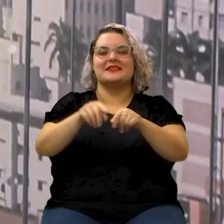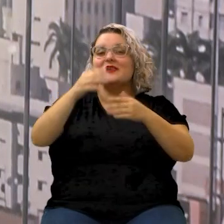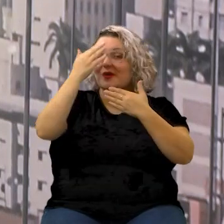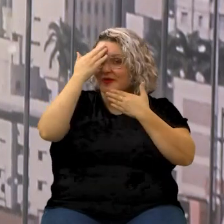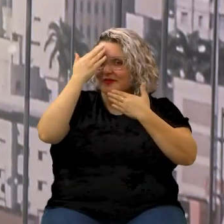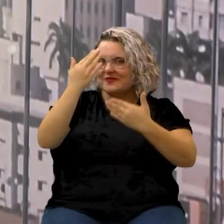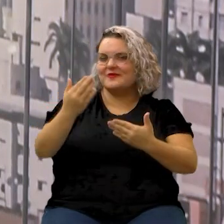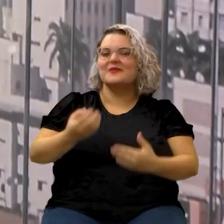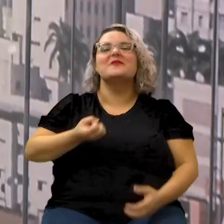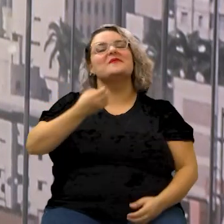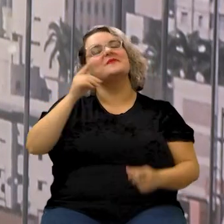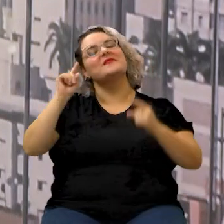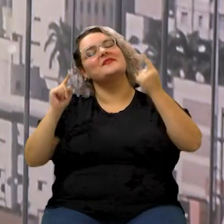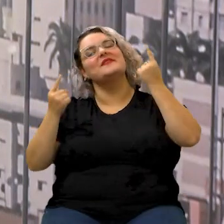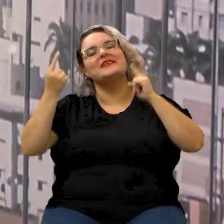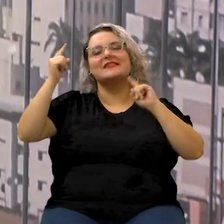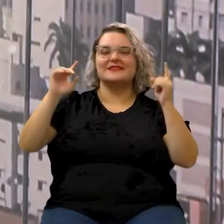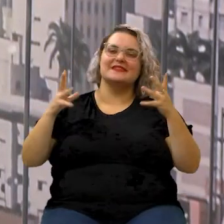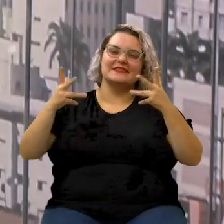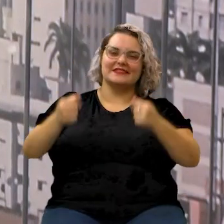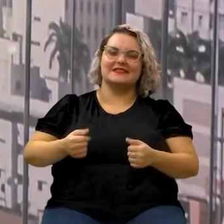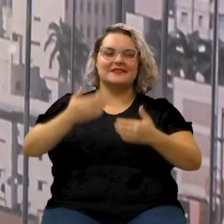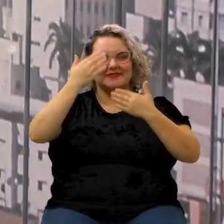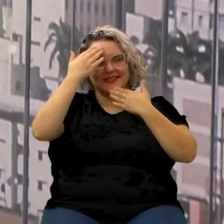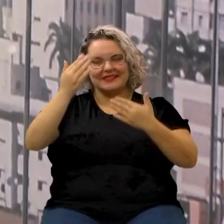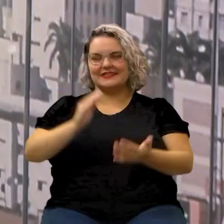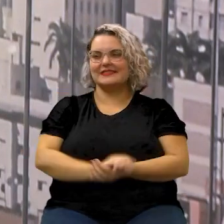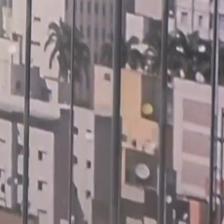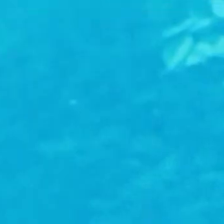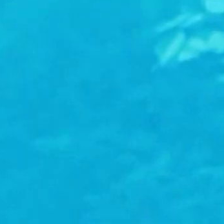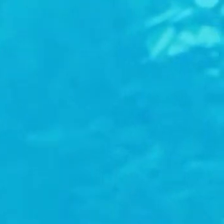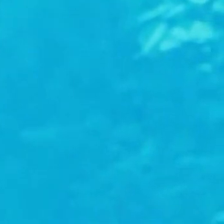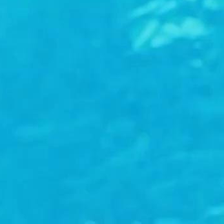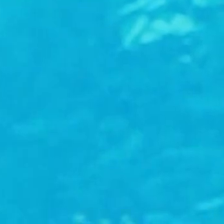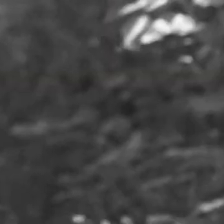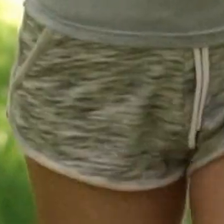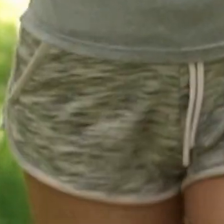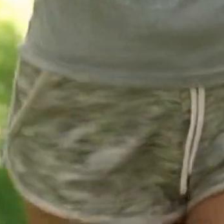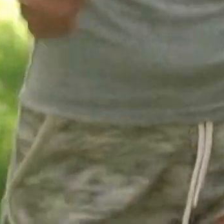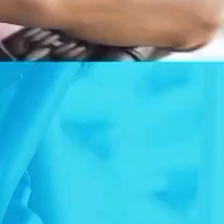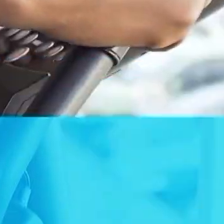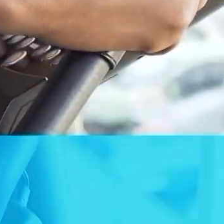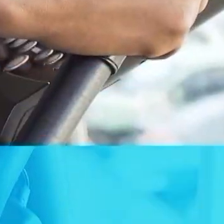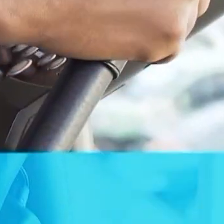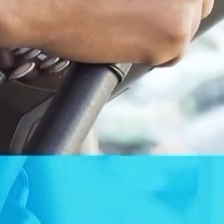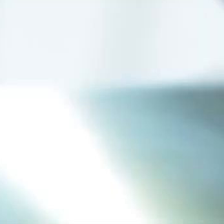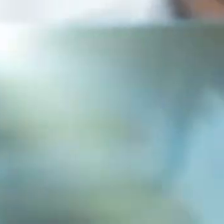também, muito obrigada e um bom carnaval para todo mundo.